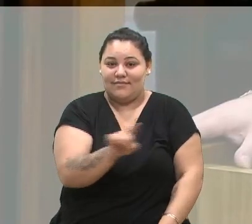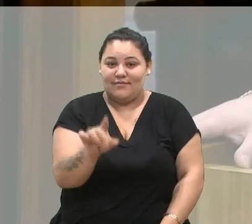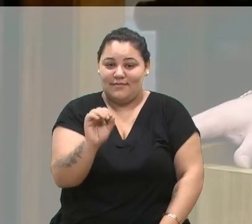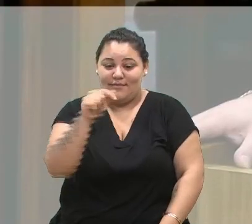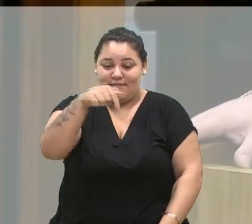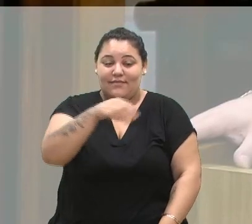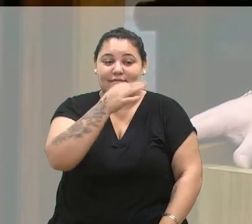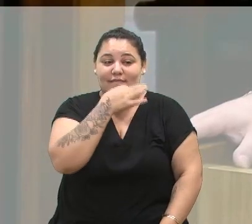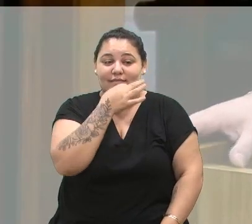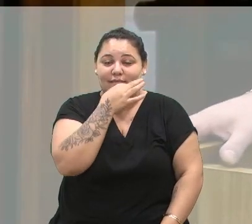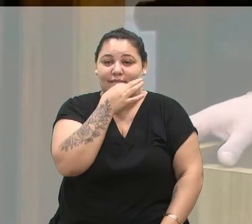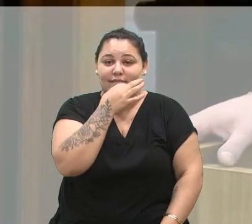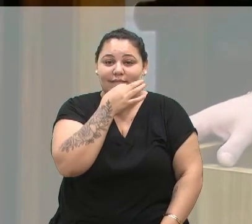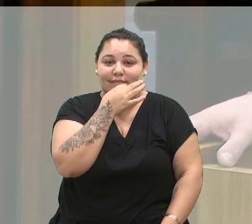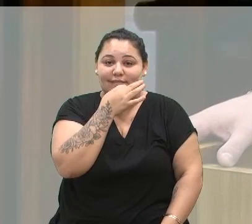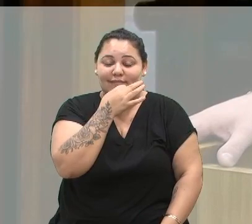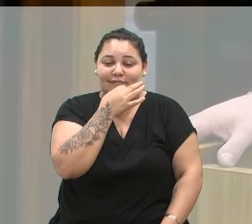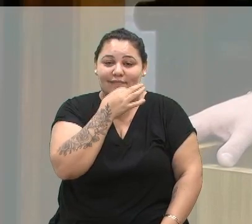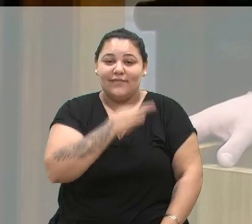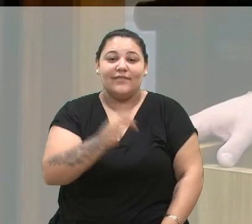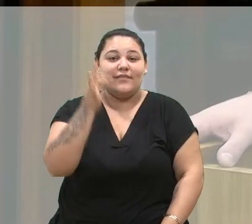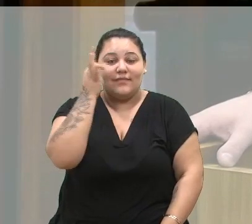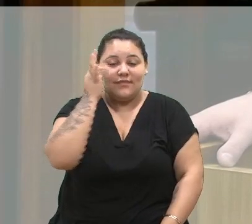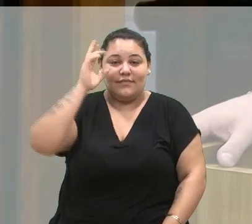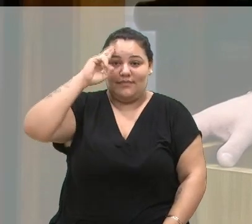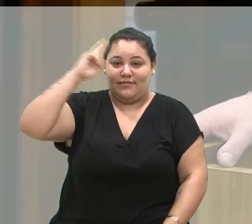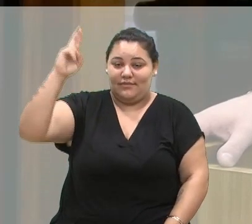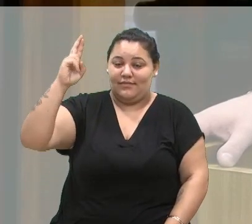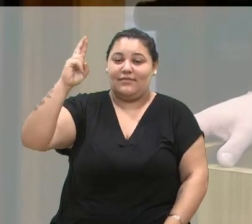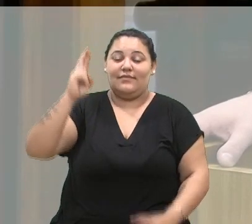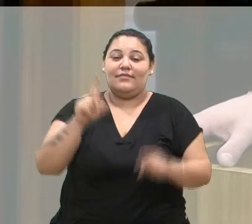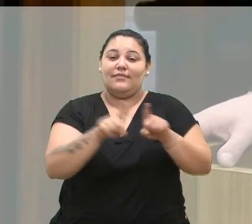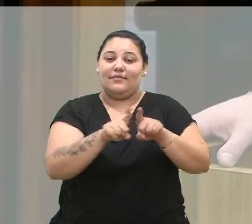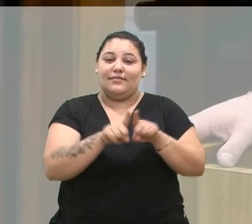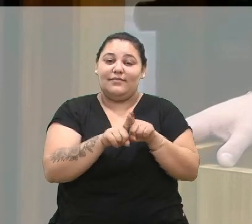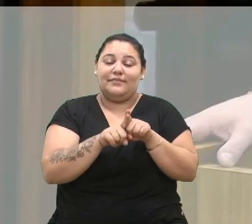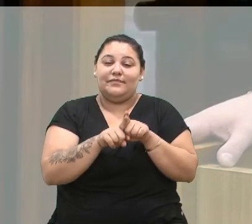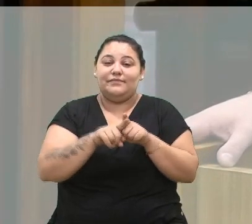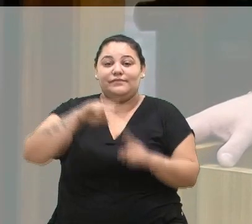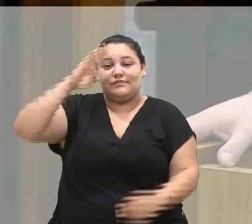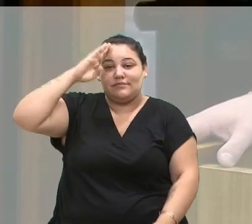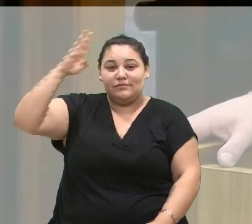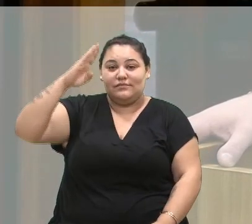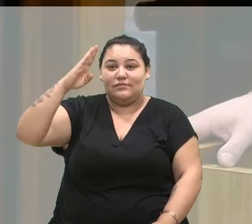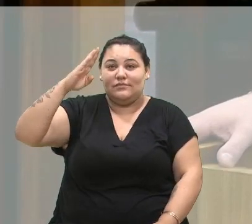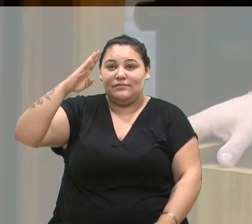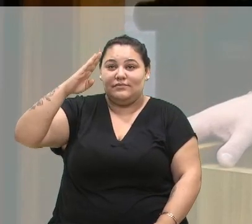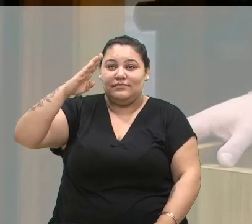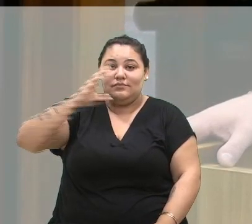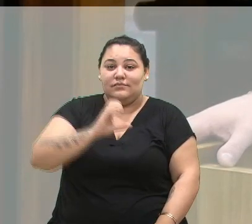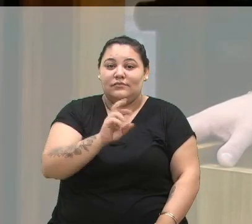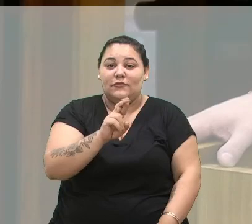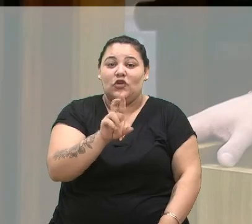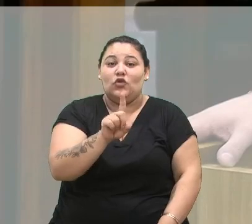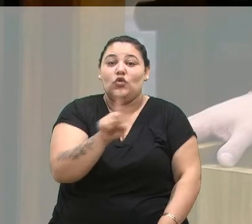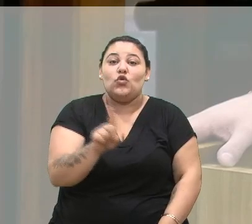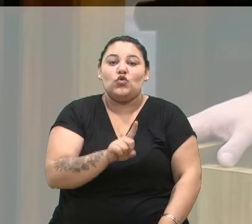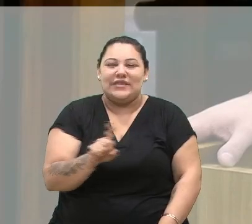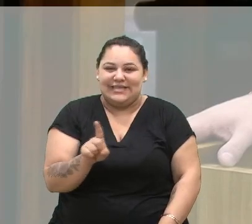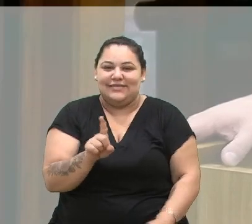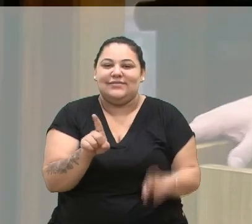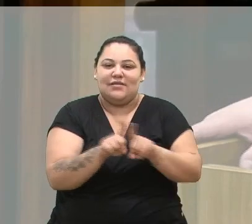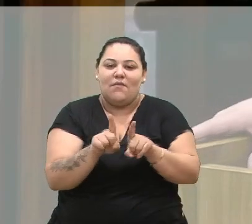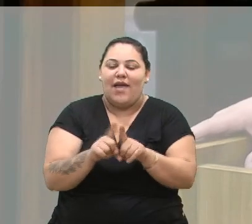município. Estiveram presentes a diretora, o tenente Cruz, PME, que é